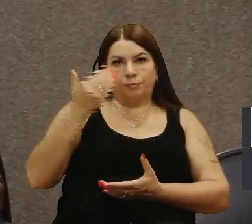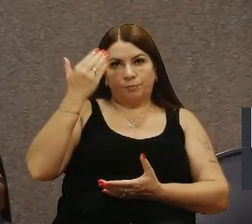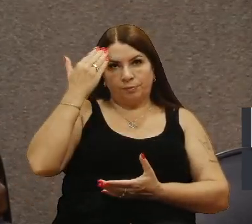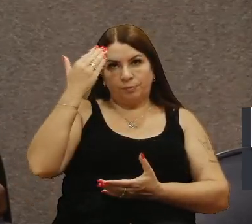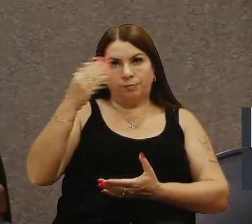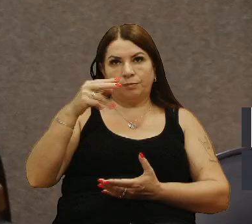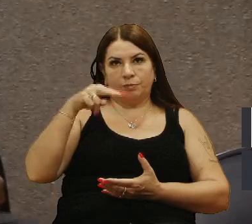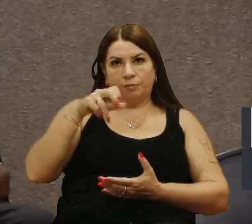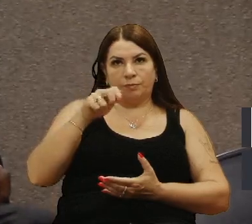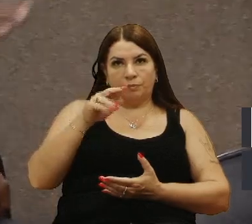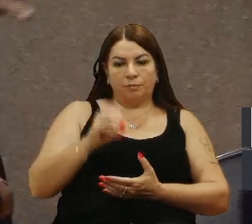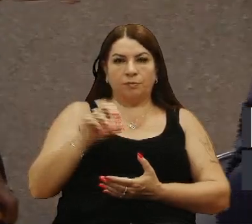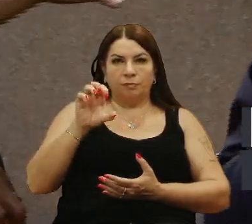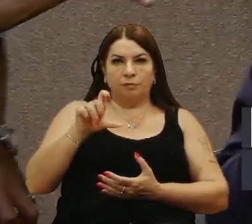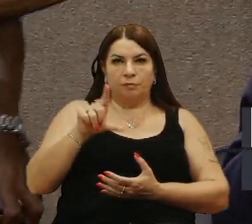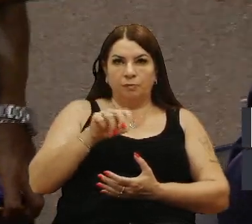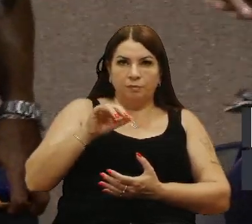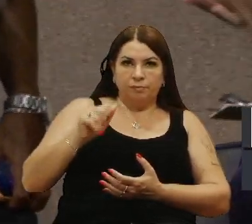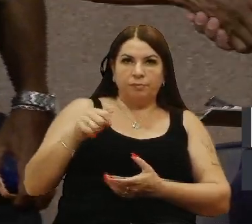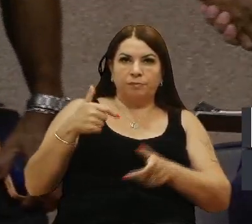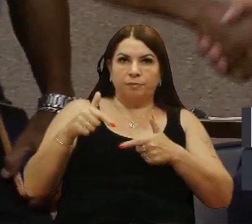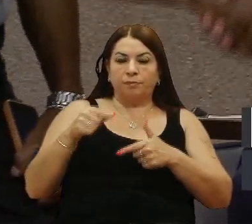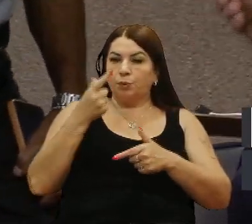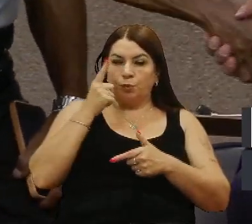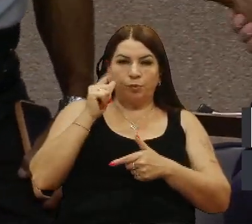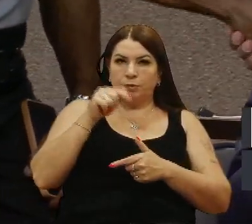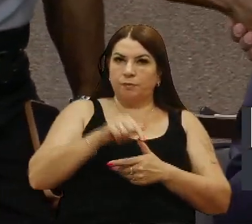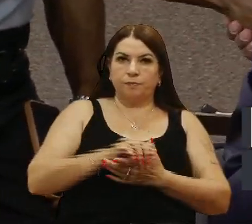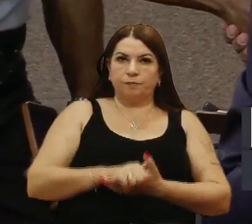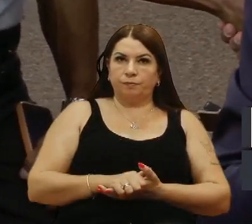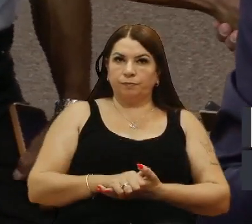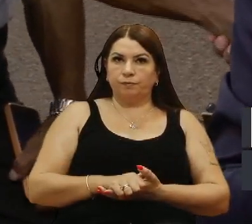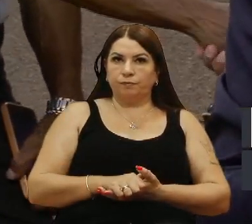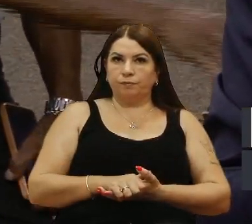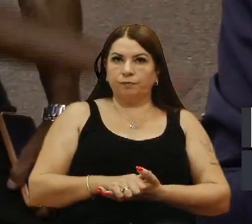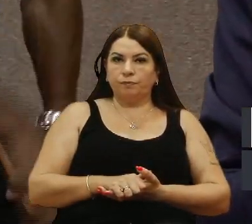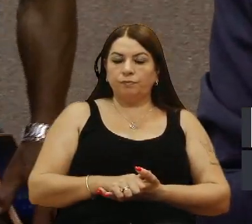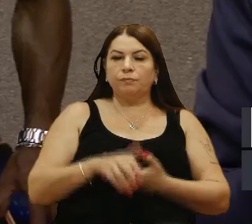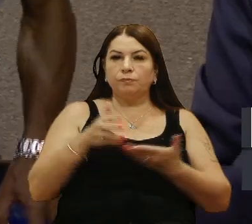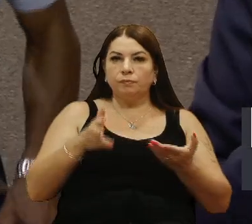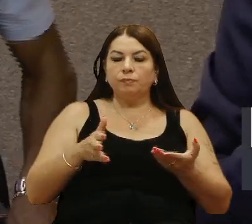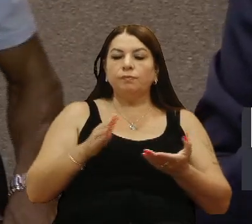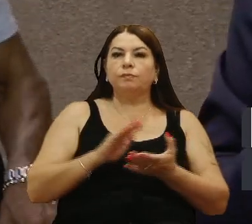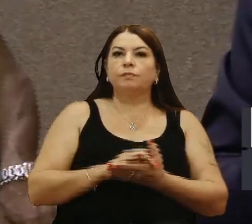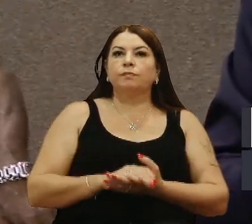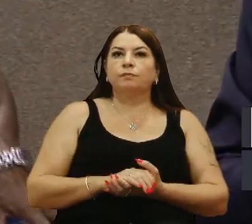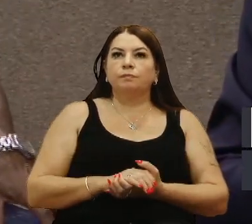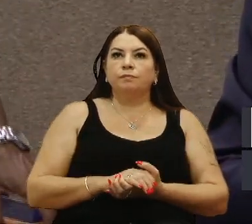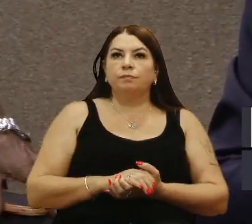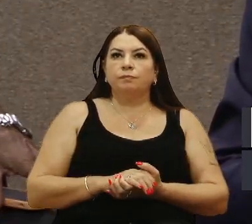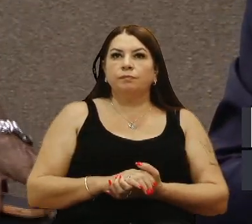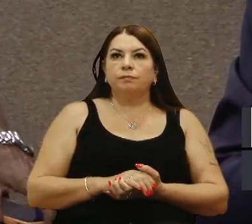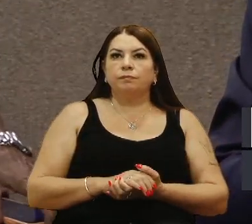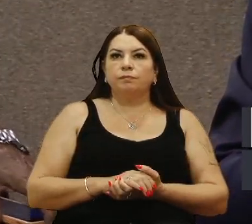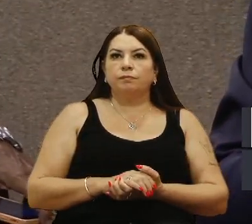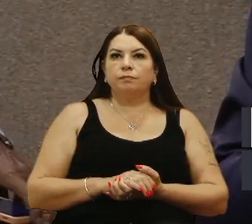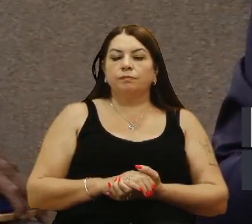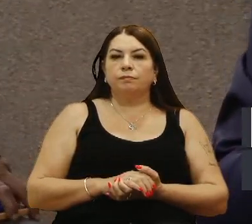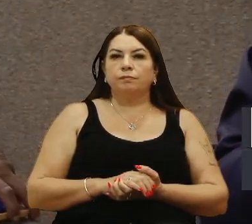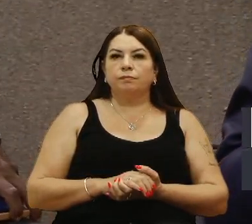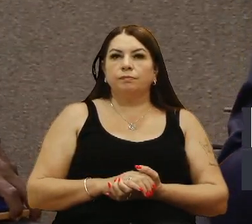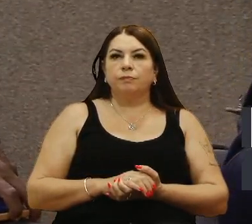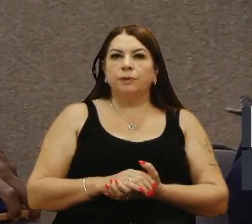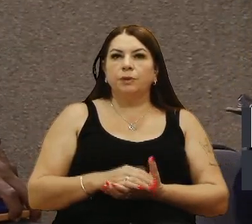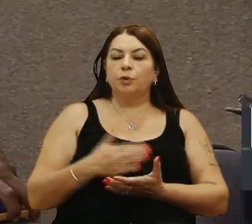o Nauro, a Elisa, que estão trabalhando e não conseguiram vir hoje aqui, né? E o